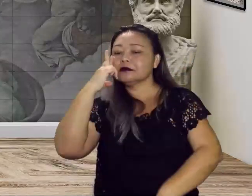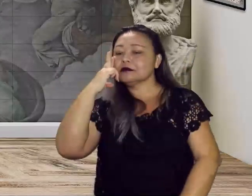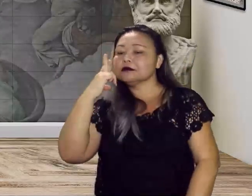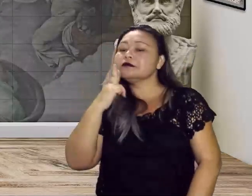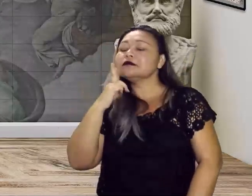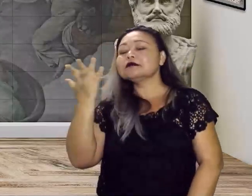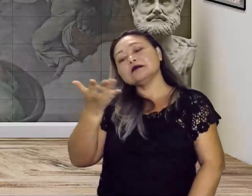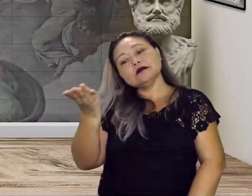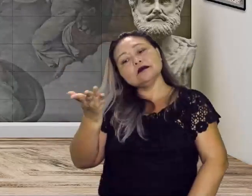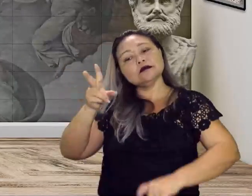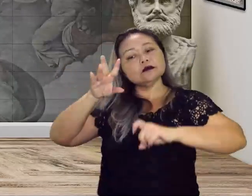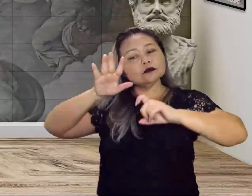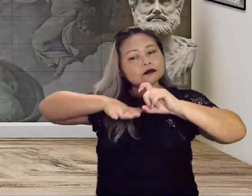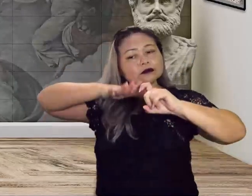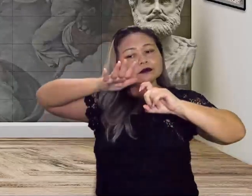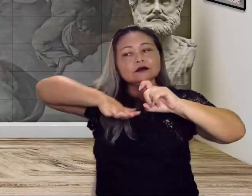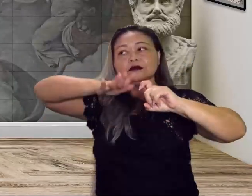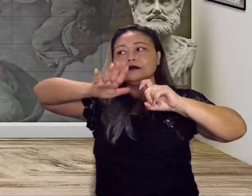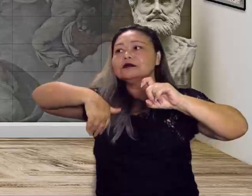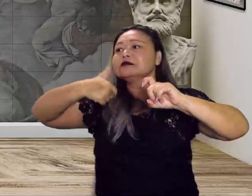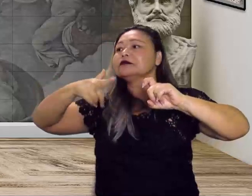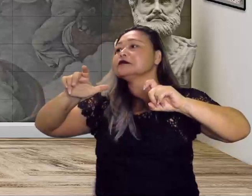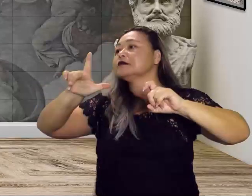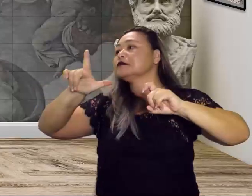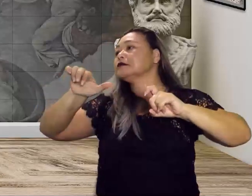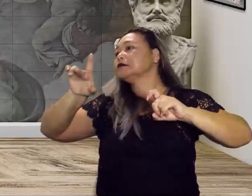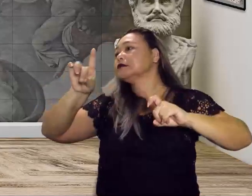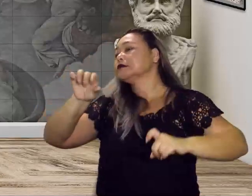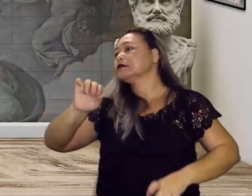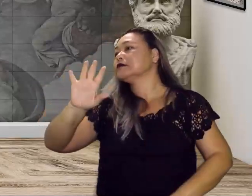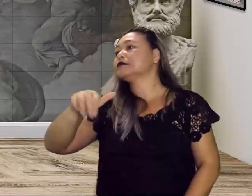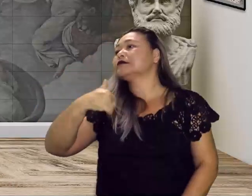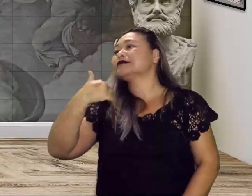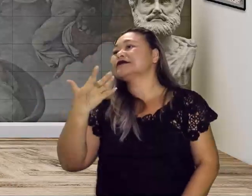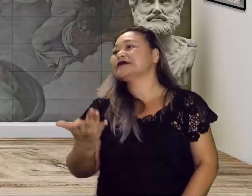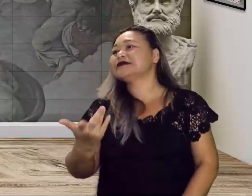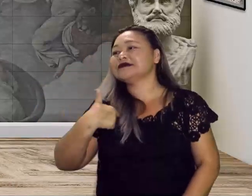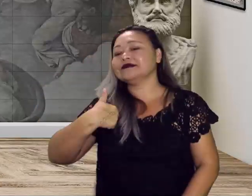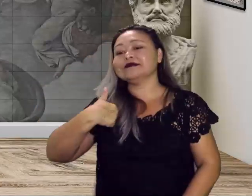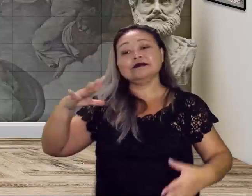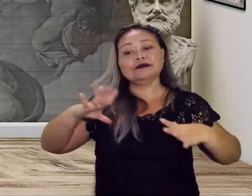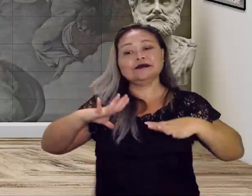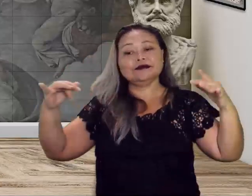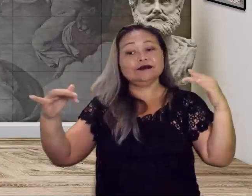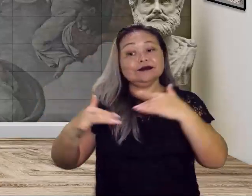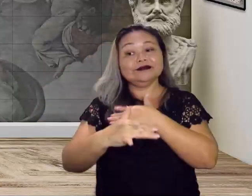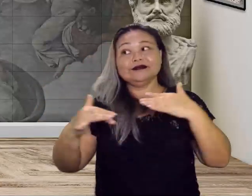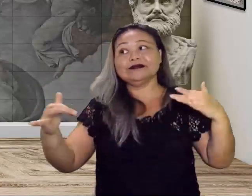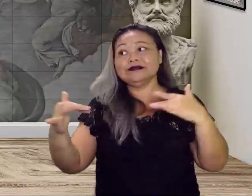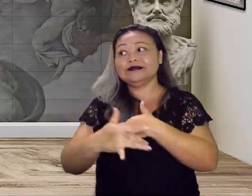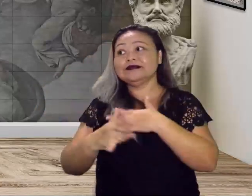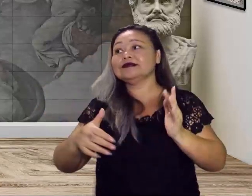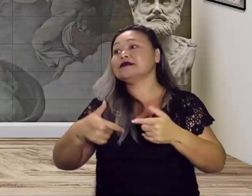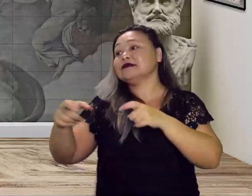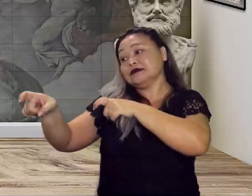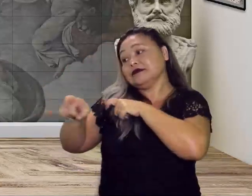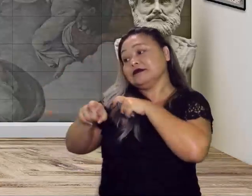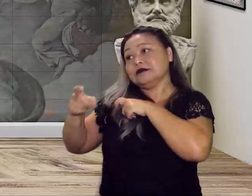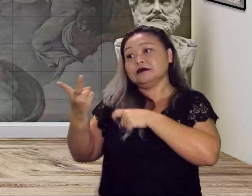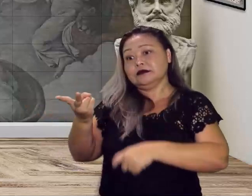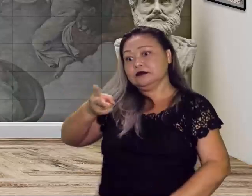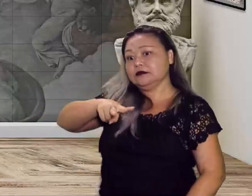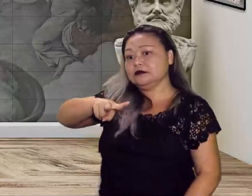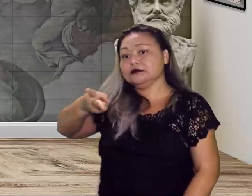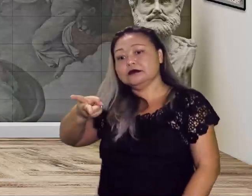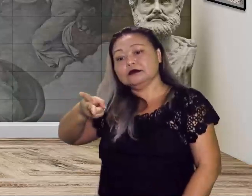nossas mitologias, as nossas lendas, seja ela urbana ou rurais, né?